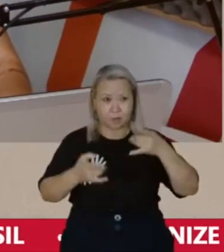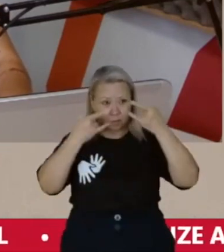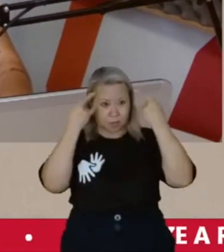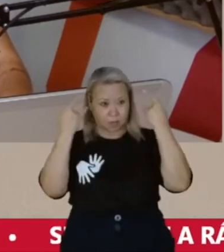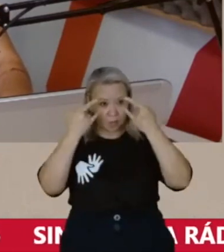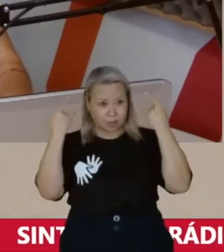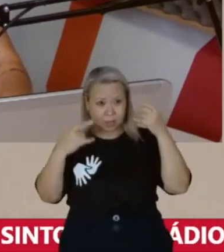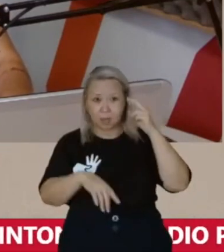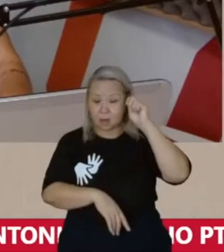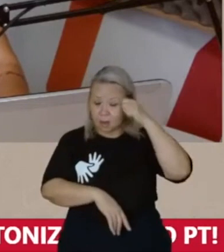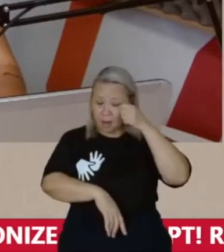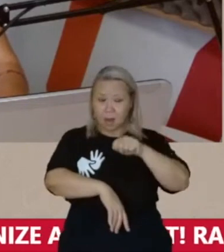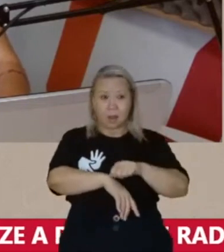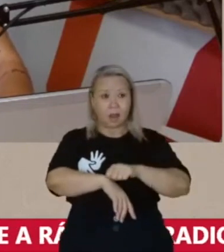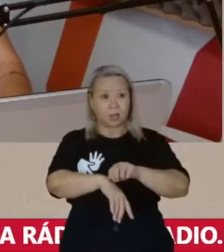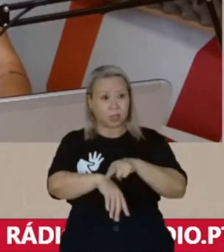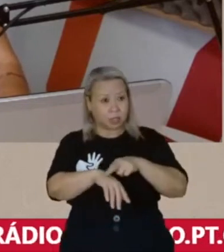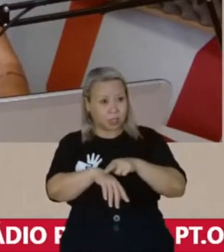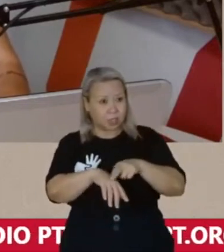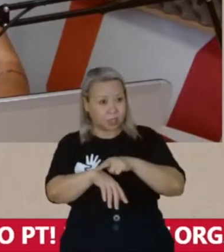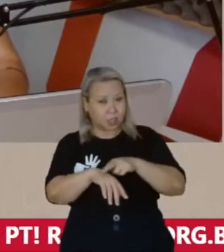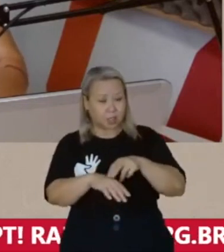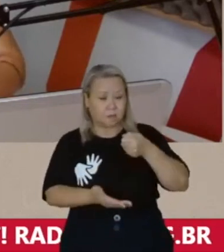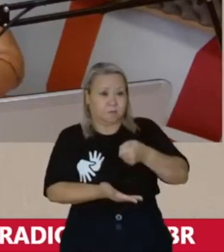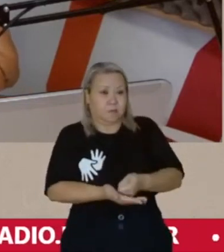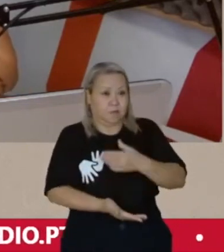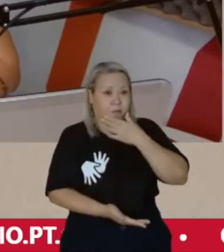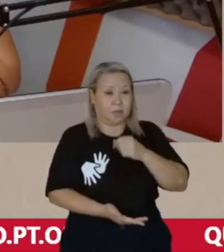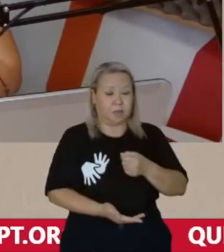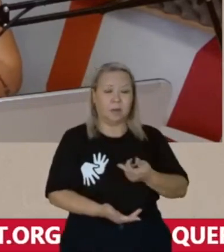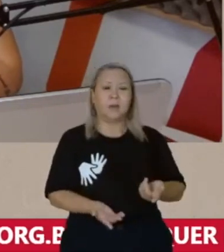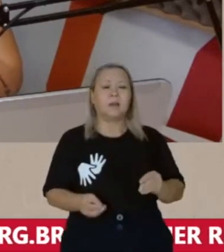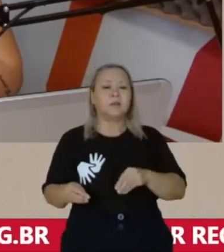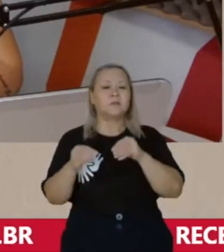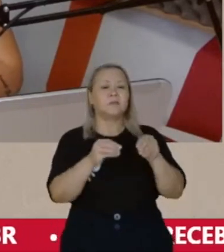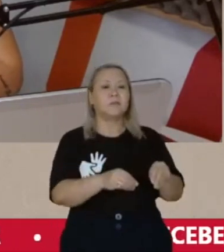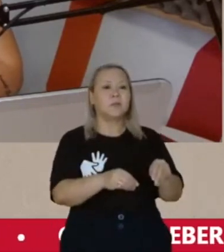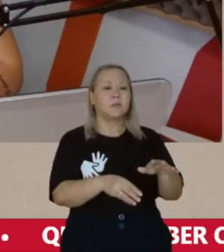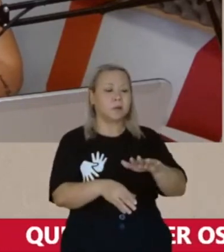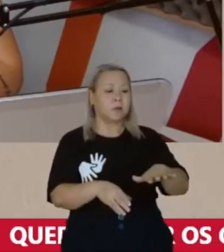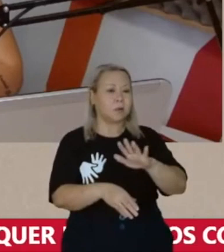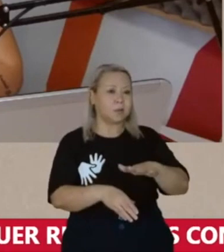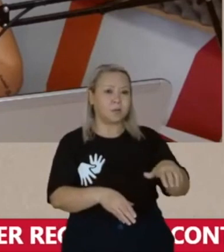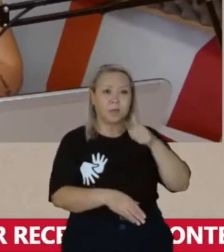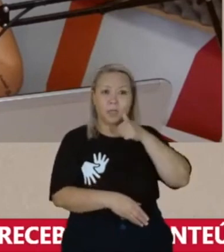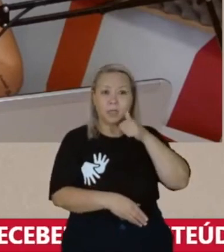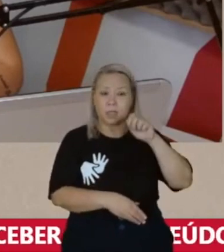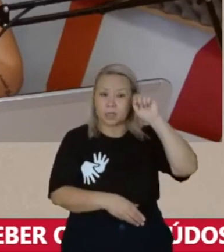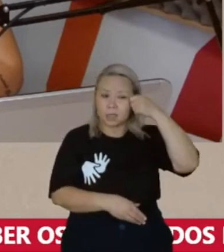capitalista, racista, machista, que destina a meninas negras, pobres, periféricas, um caminho